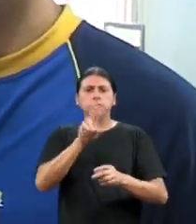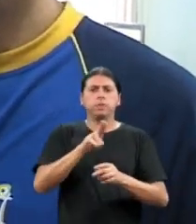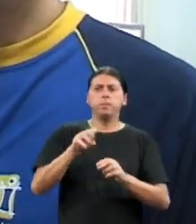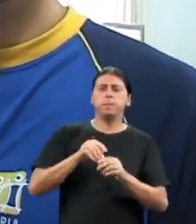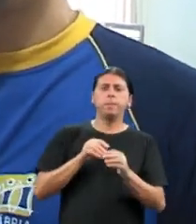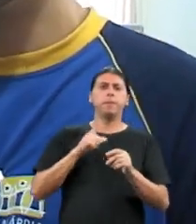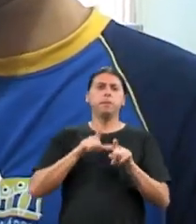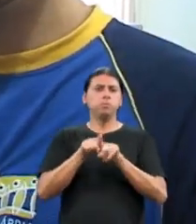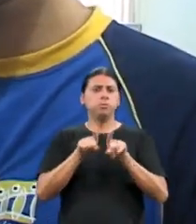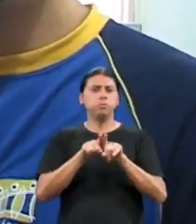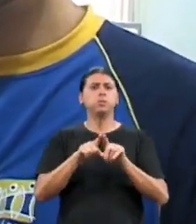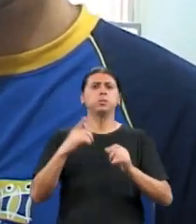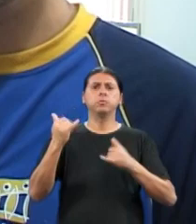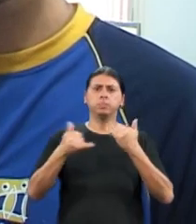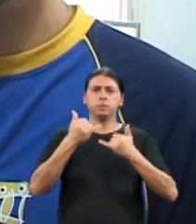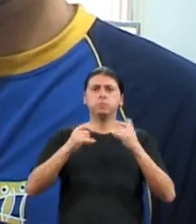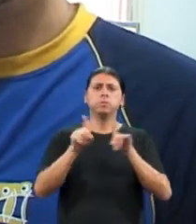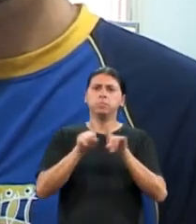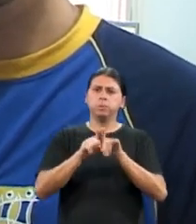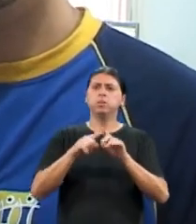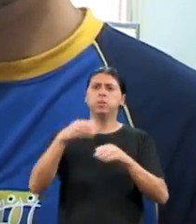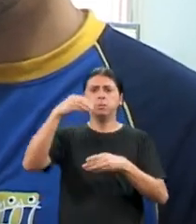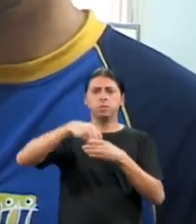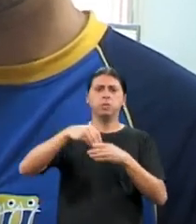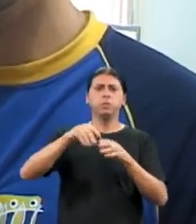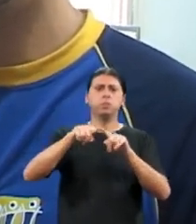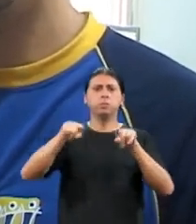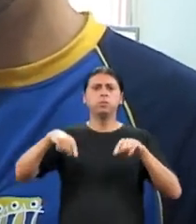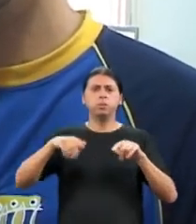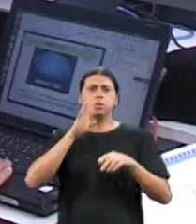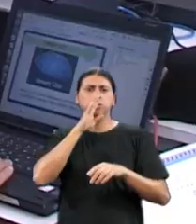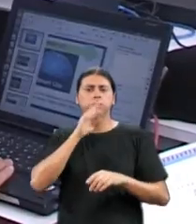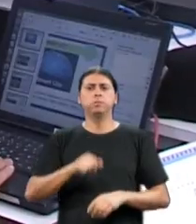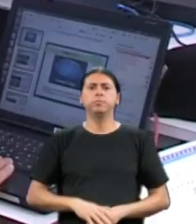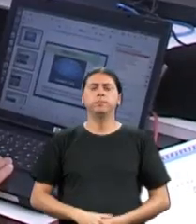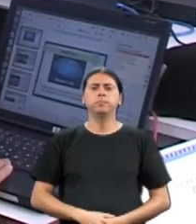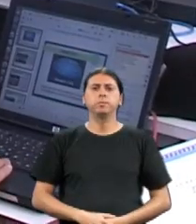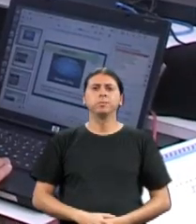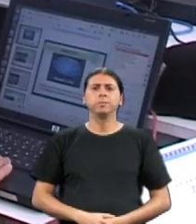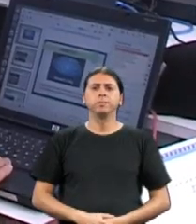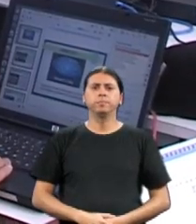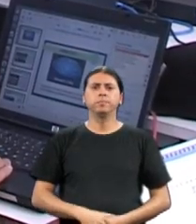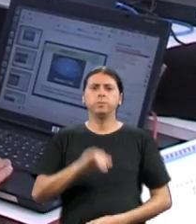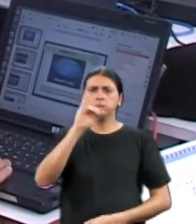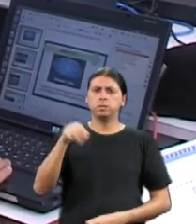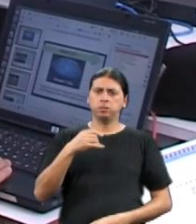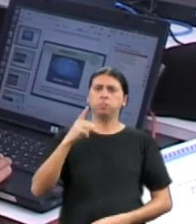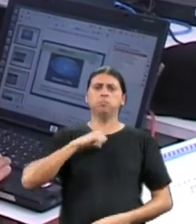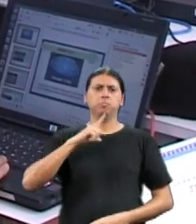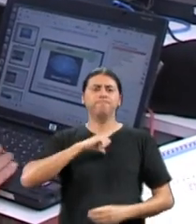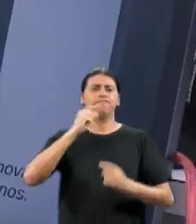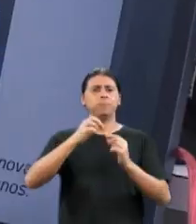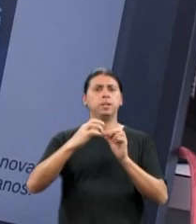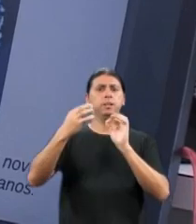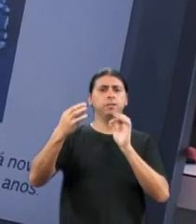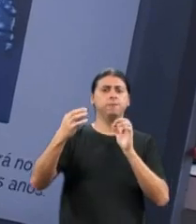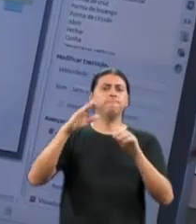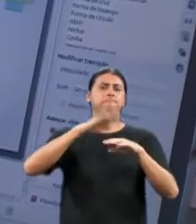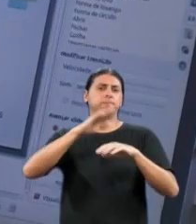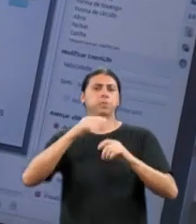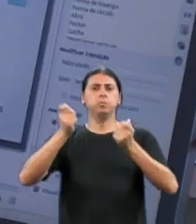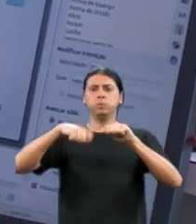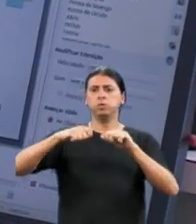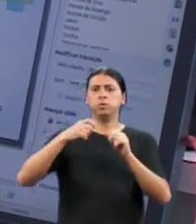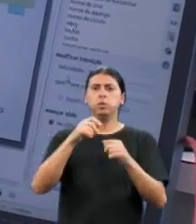para, né, de lazer, mas assim, também aplicar em conhecimentos. A oportunidade vai além da técnica de capacitação